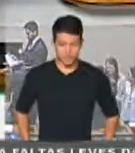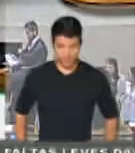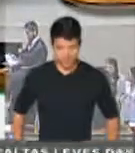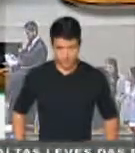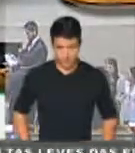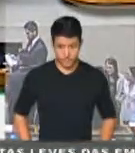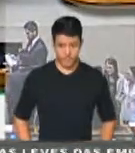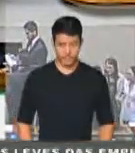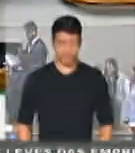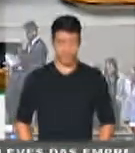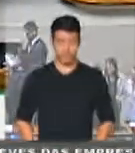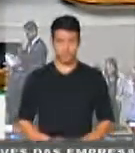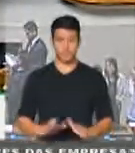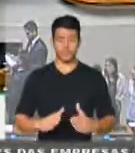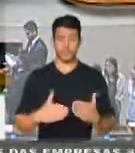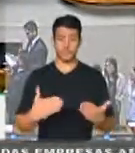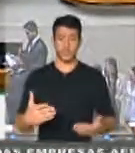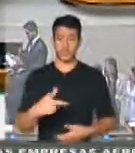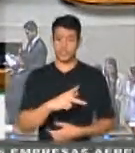Senhor presidente,